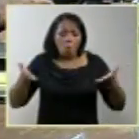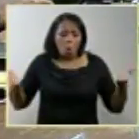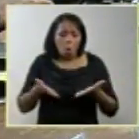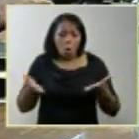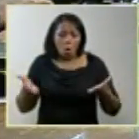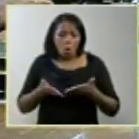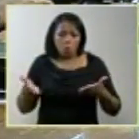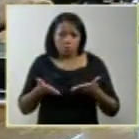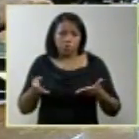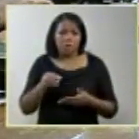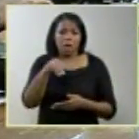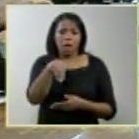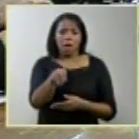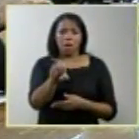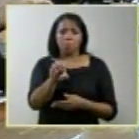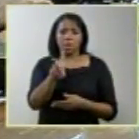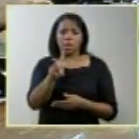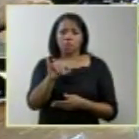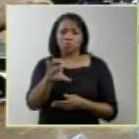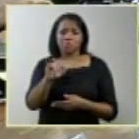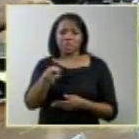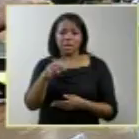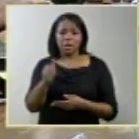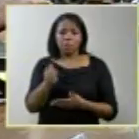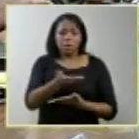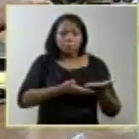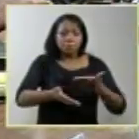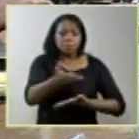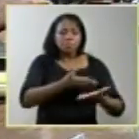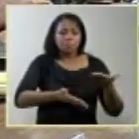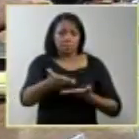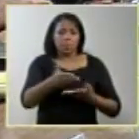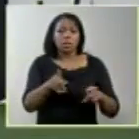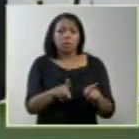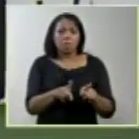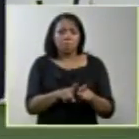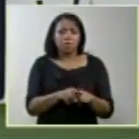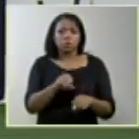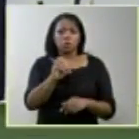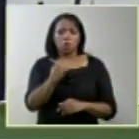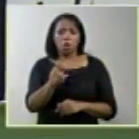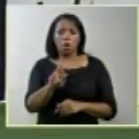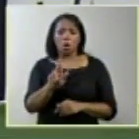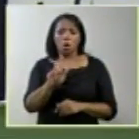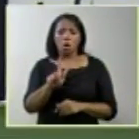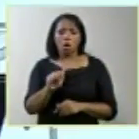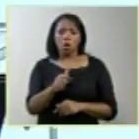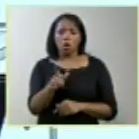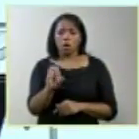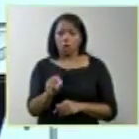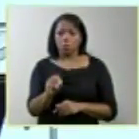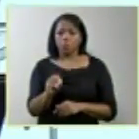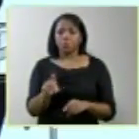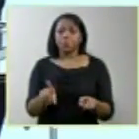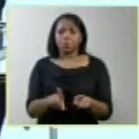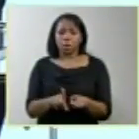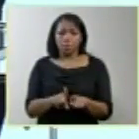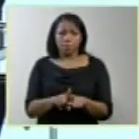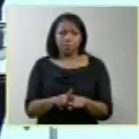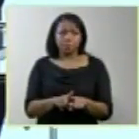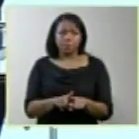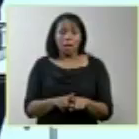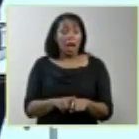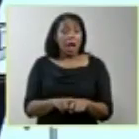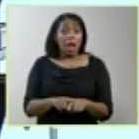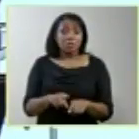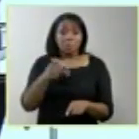em relação à possibilidade de doação de órgãos por feto anencefálico. Os fetos anencefálicos não podem ser